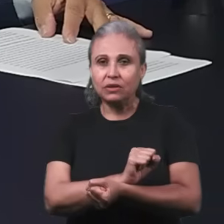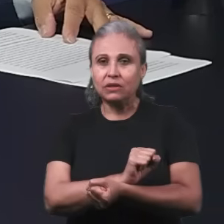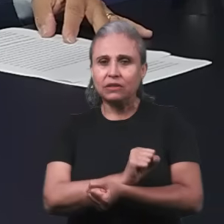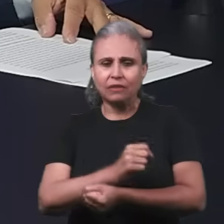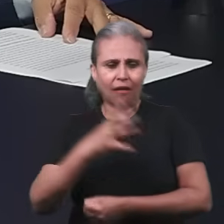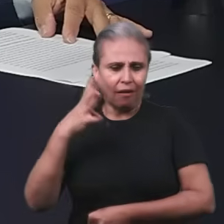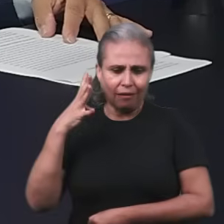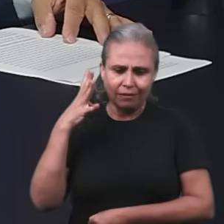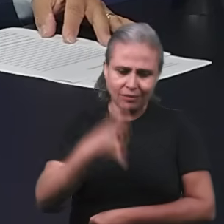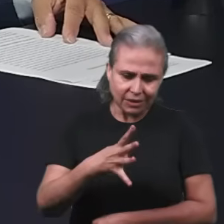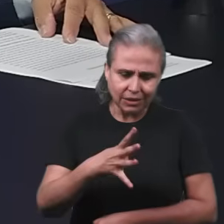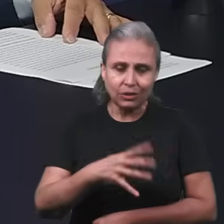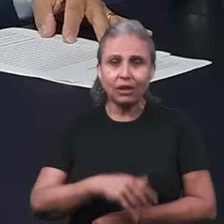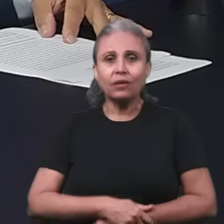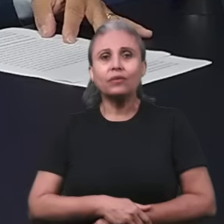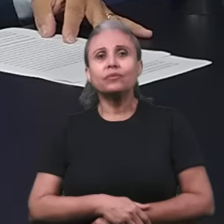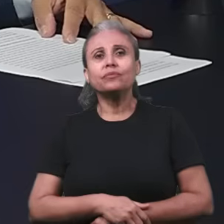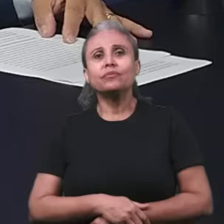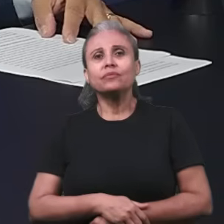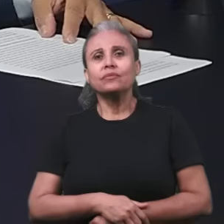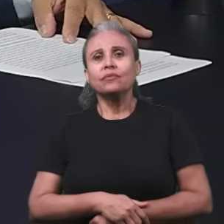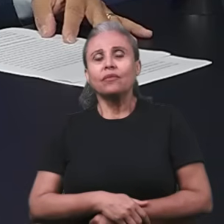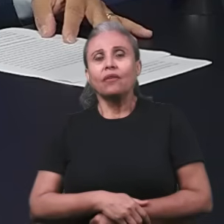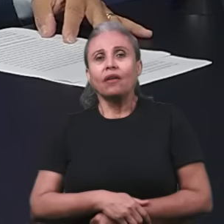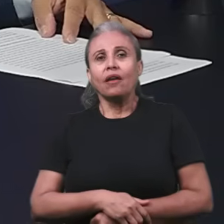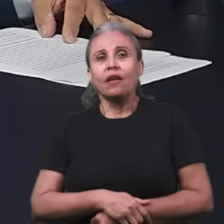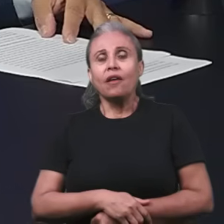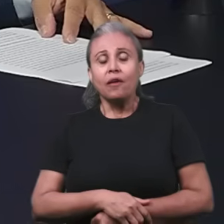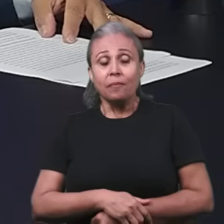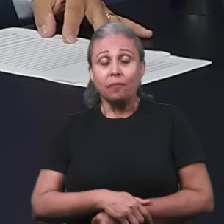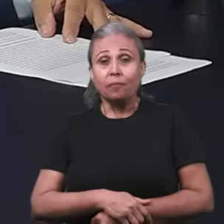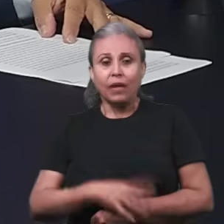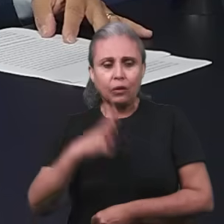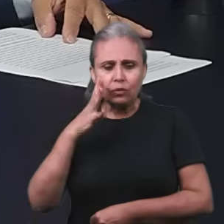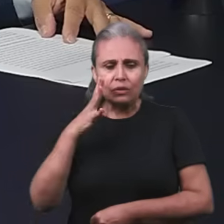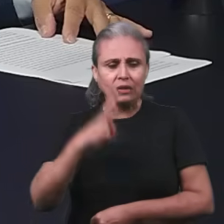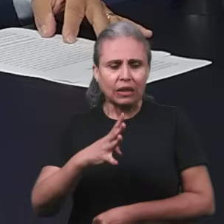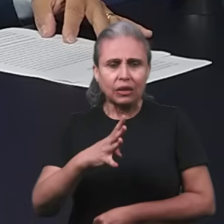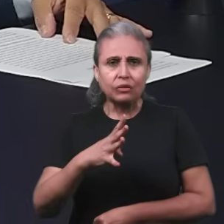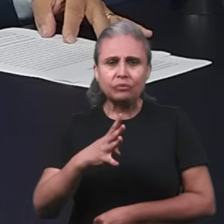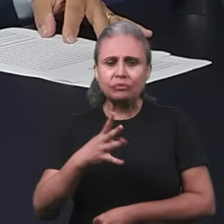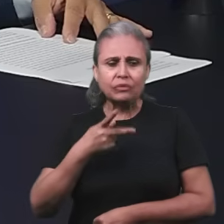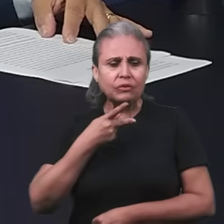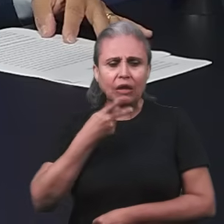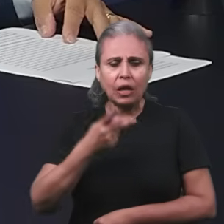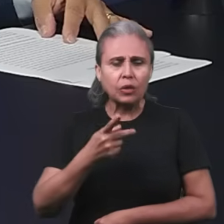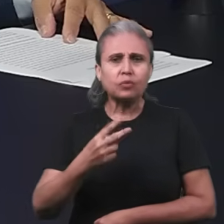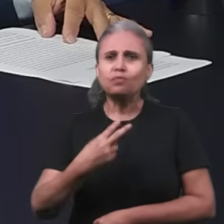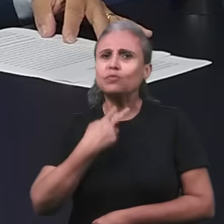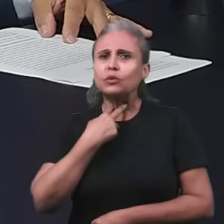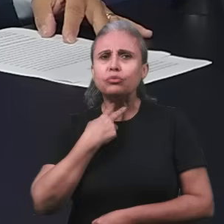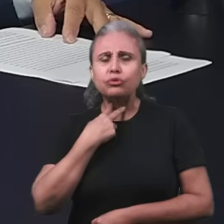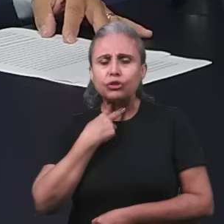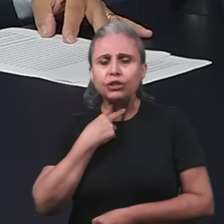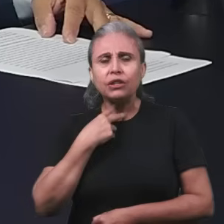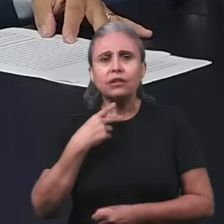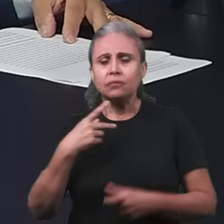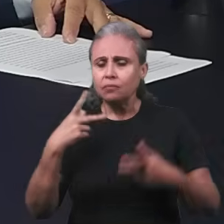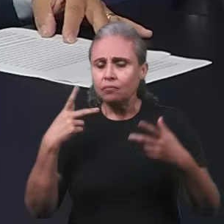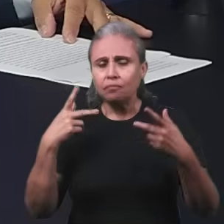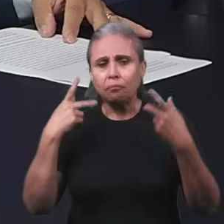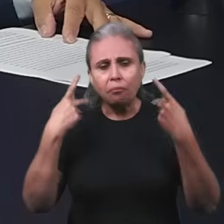eles disseram, não, ameaçaram para não falar mais. Aceitaram porque eles iam espancar os discípulos, mas